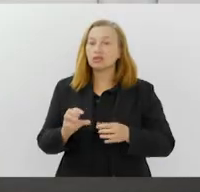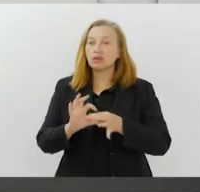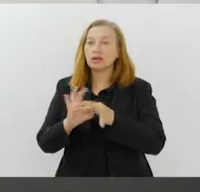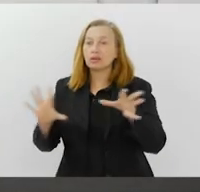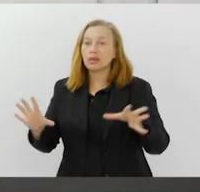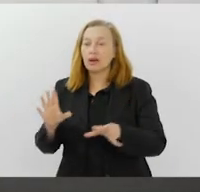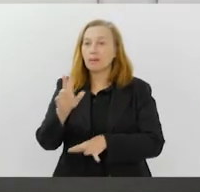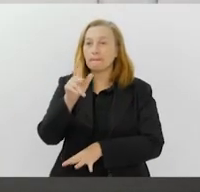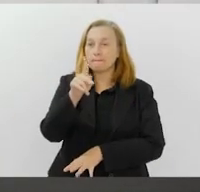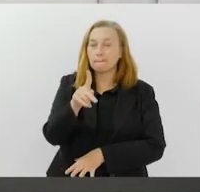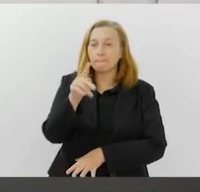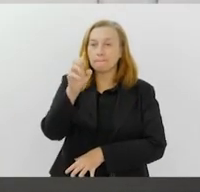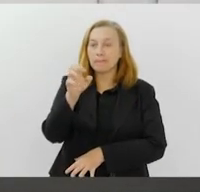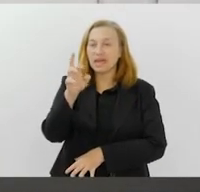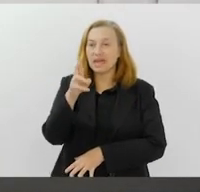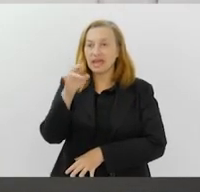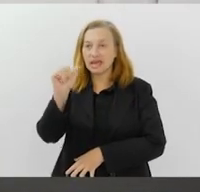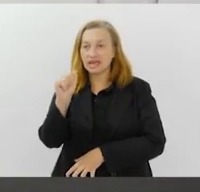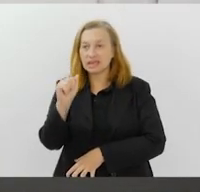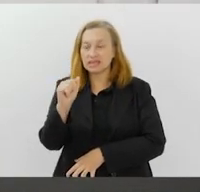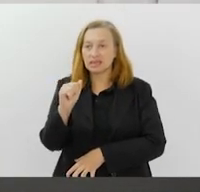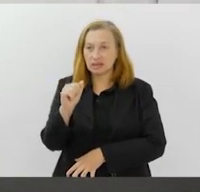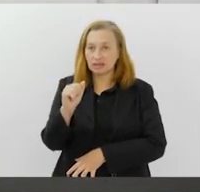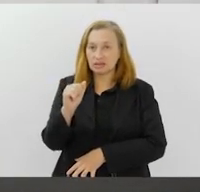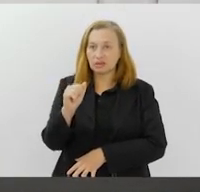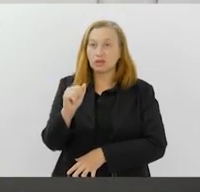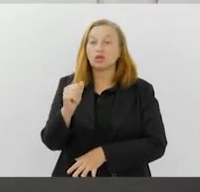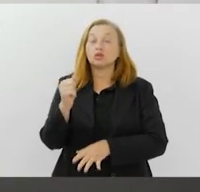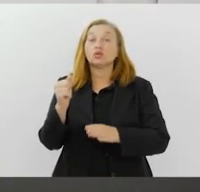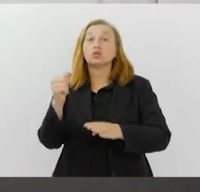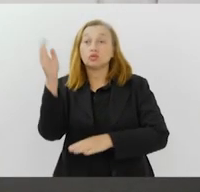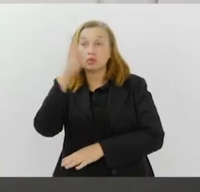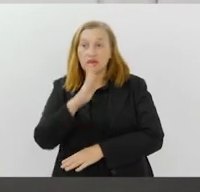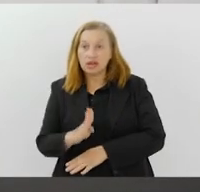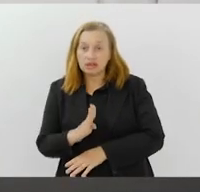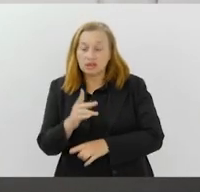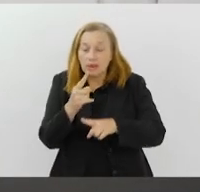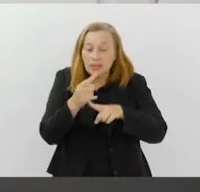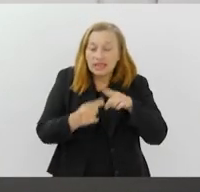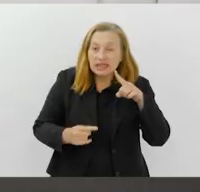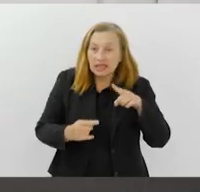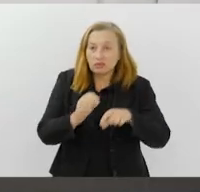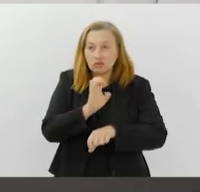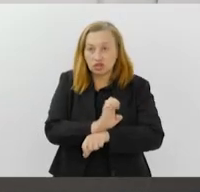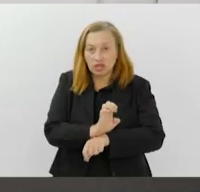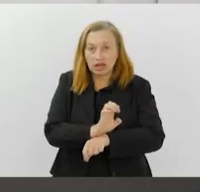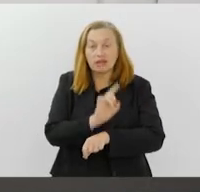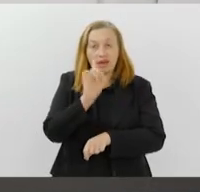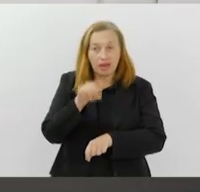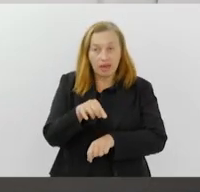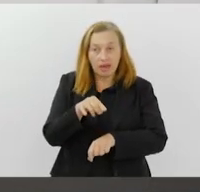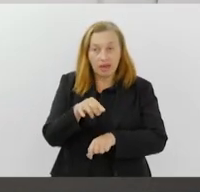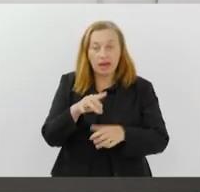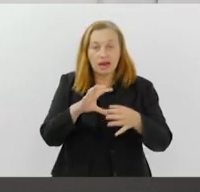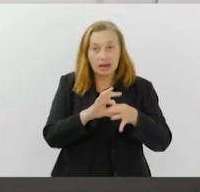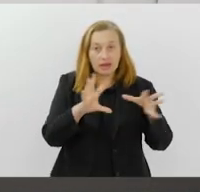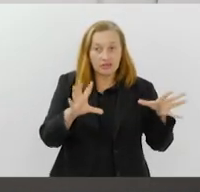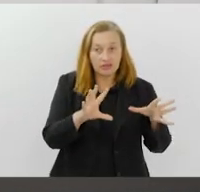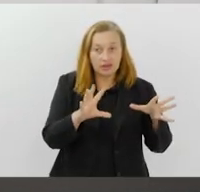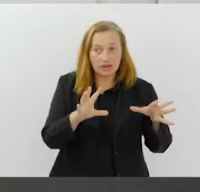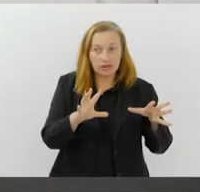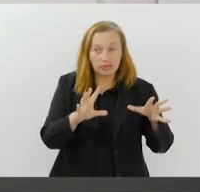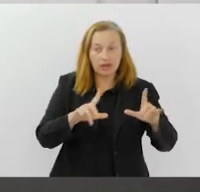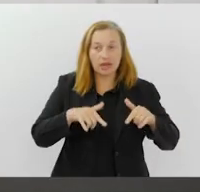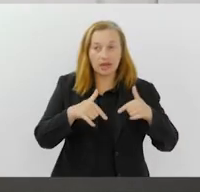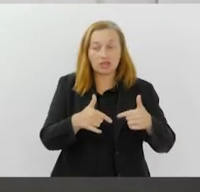no Brasil Metade dos Estados a perícia é autônoma a outra metade ela é comandada por um perito